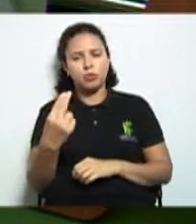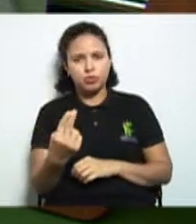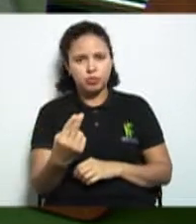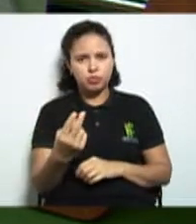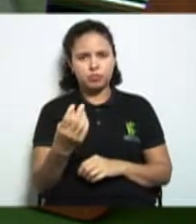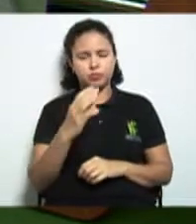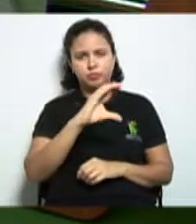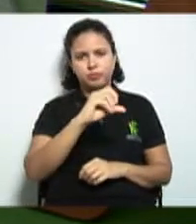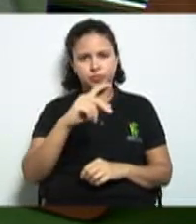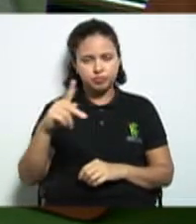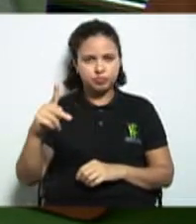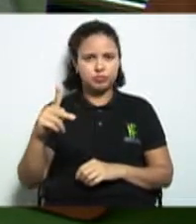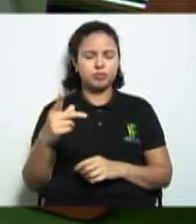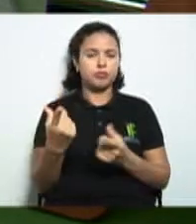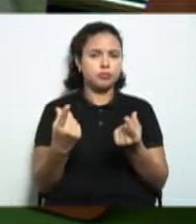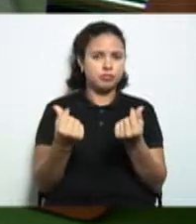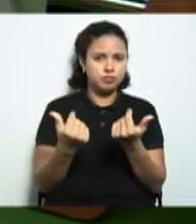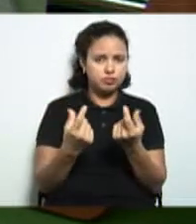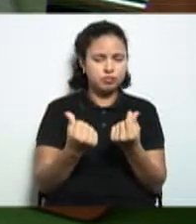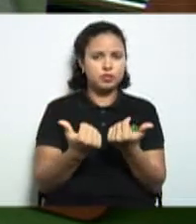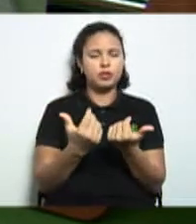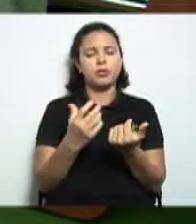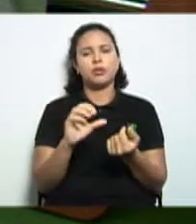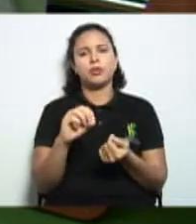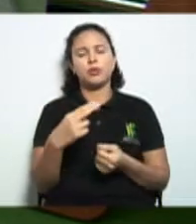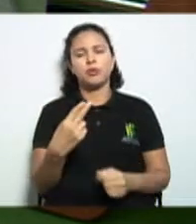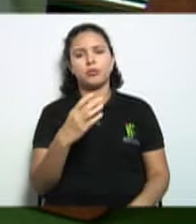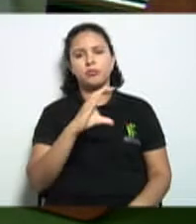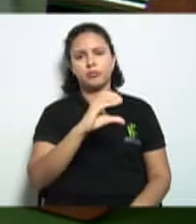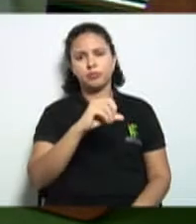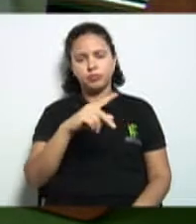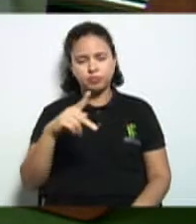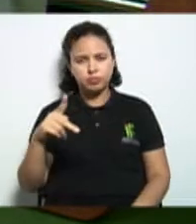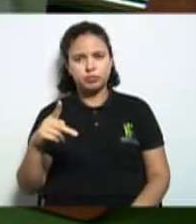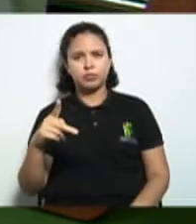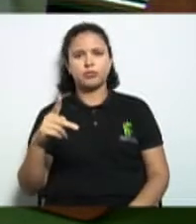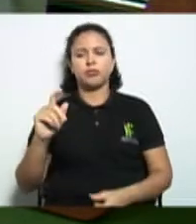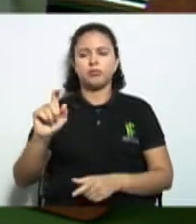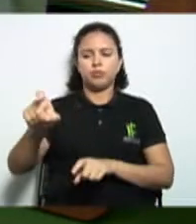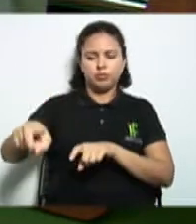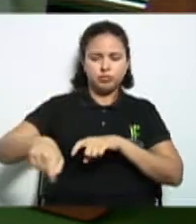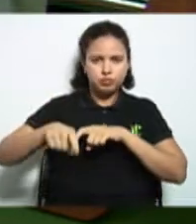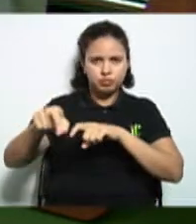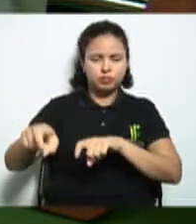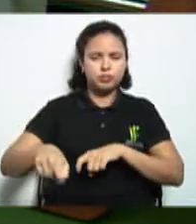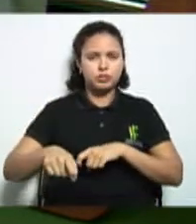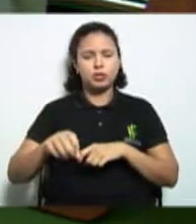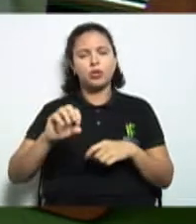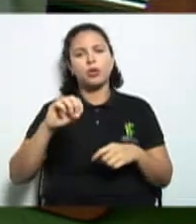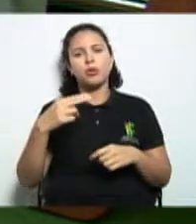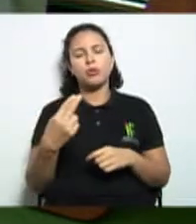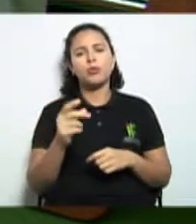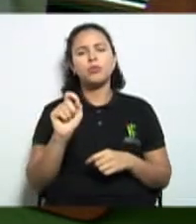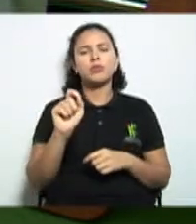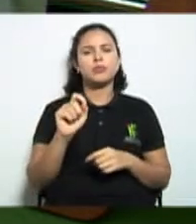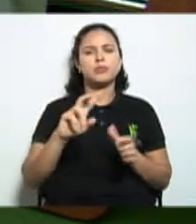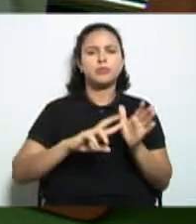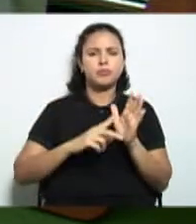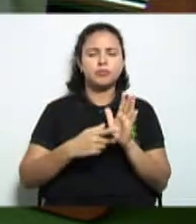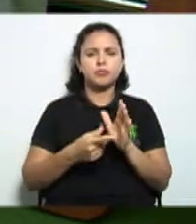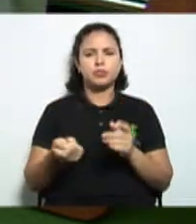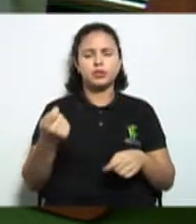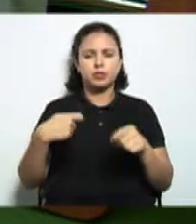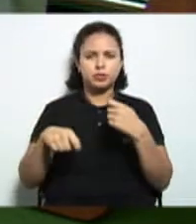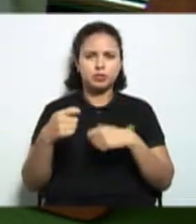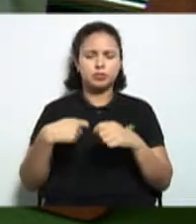Ou que é uma cooperativa de crédito, ou uma cooperativa de agropecuária, tá? Ou que é, né, essa economia